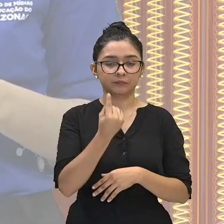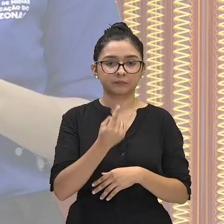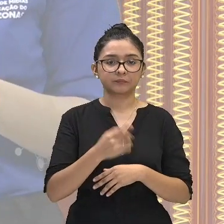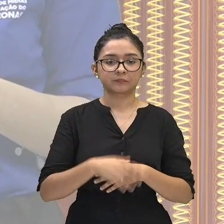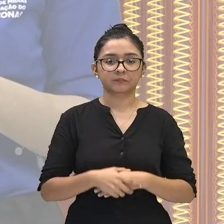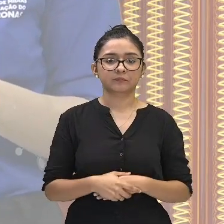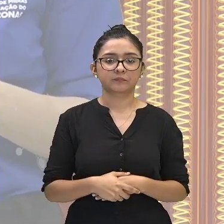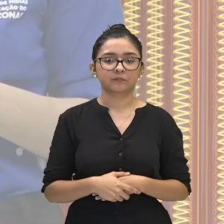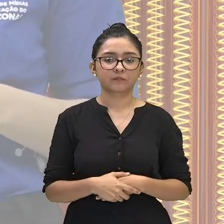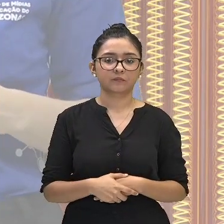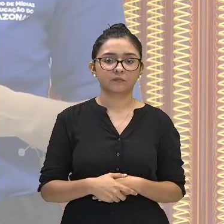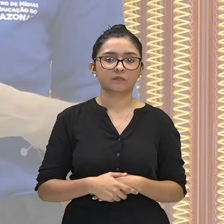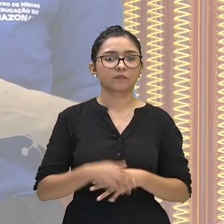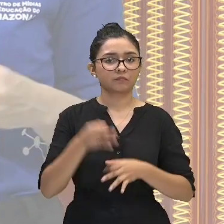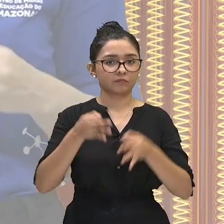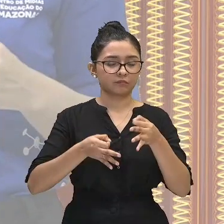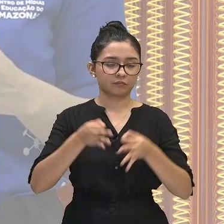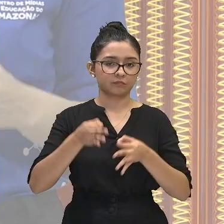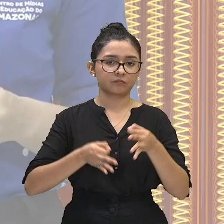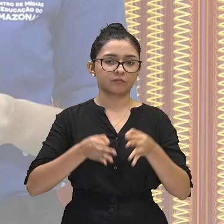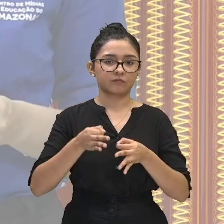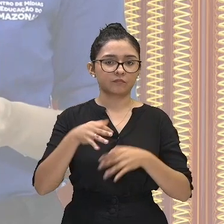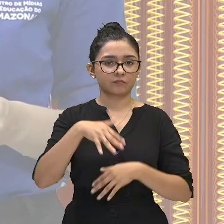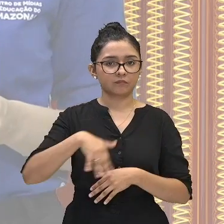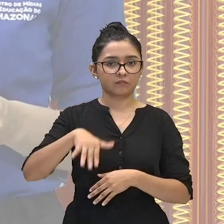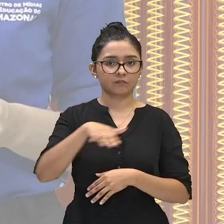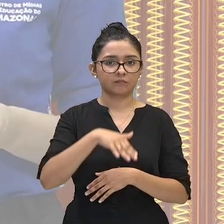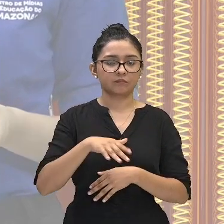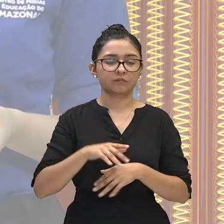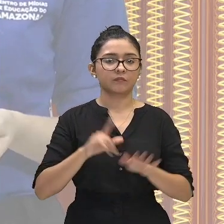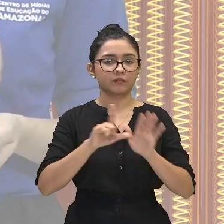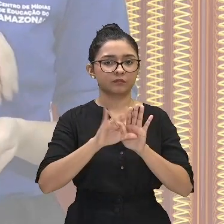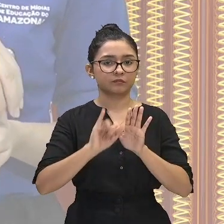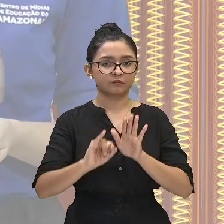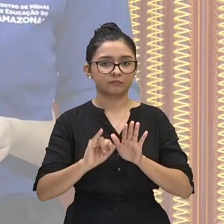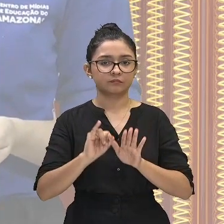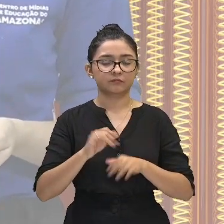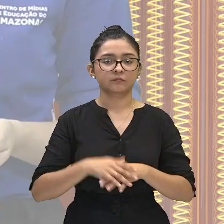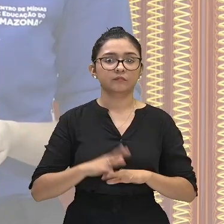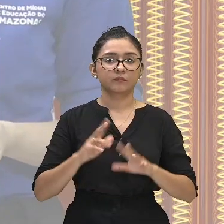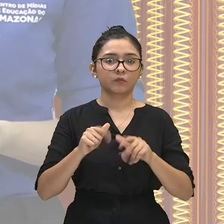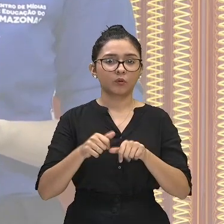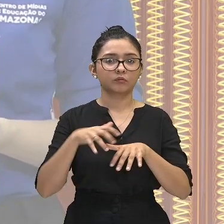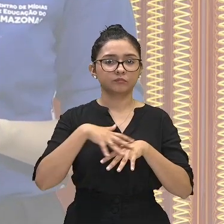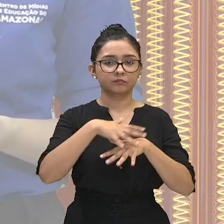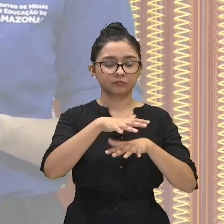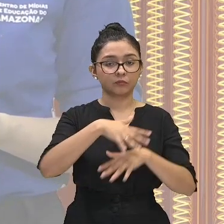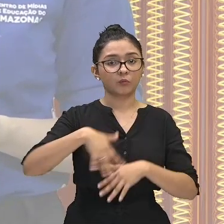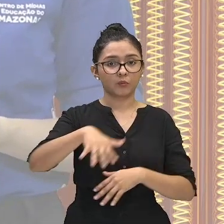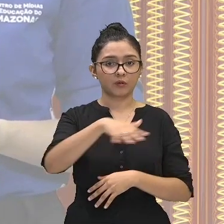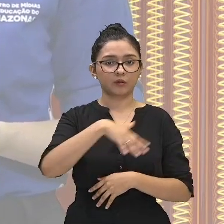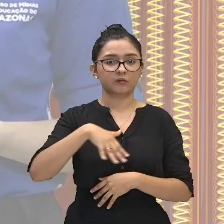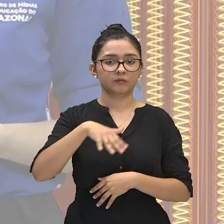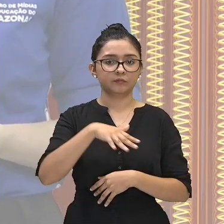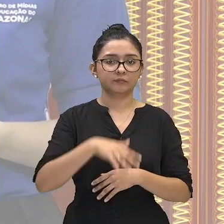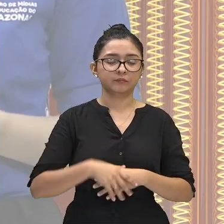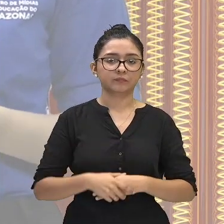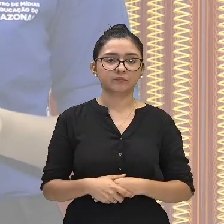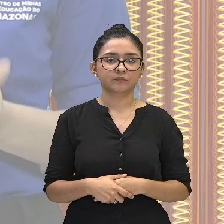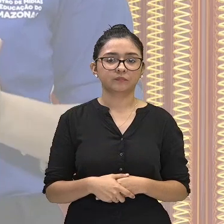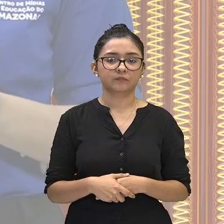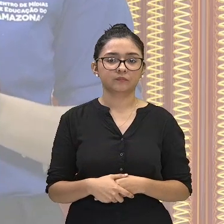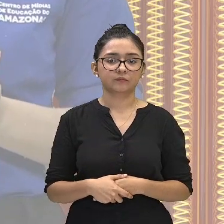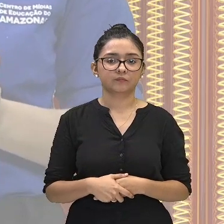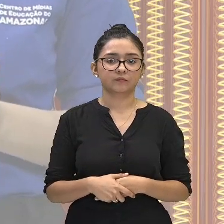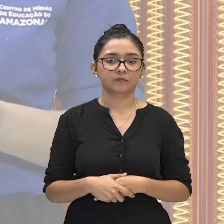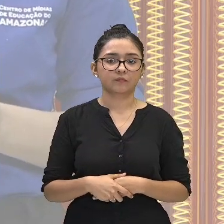unidade jurídica aqui. Ele vai legislar para todo o reino de forma unitária.